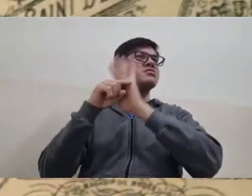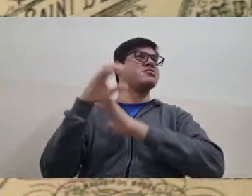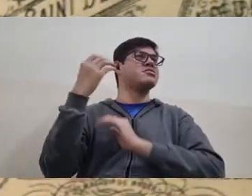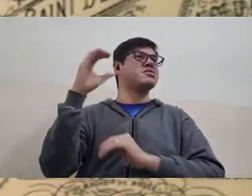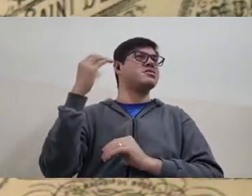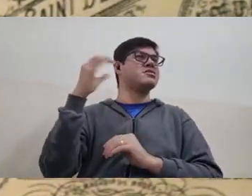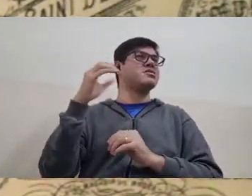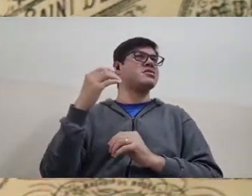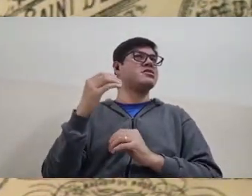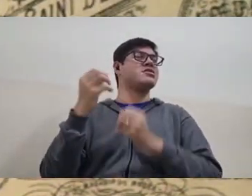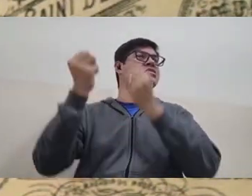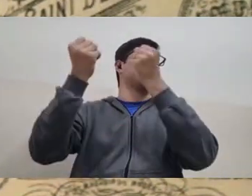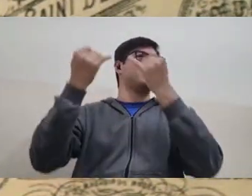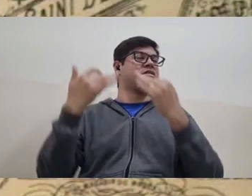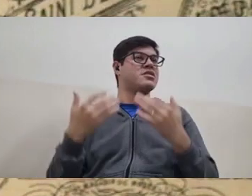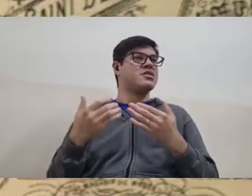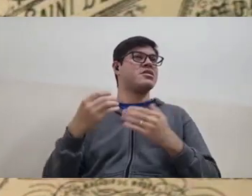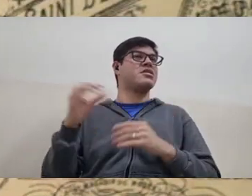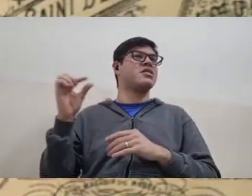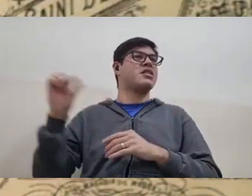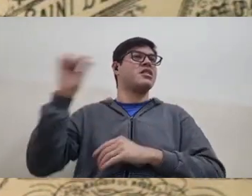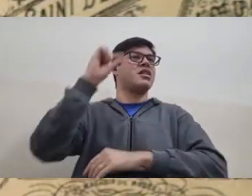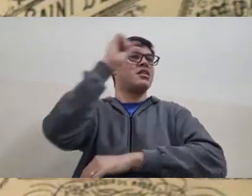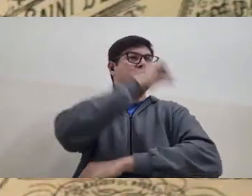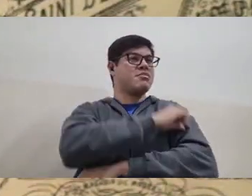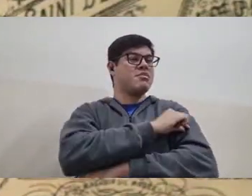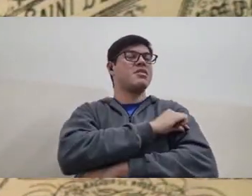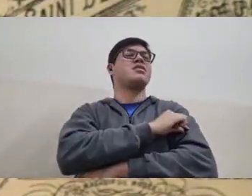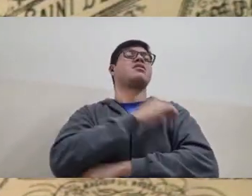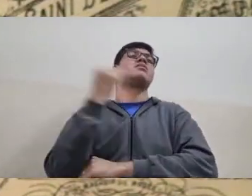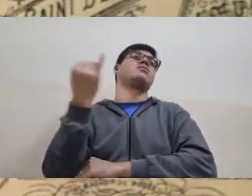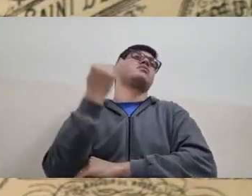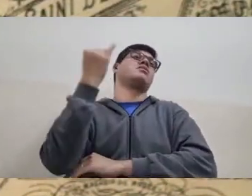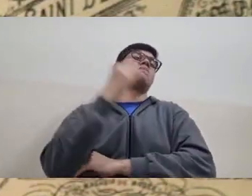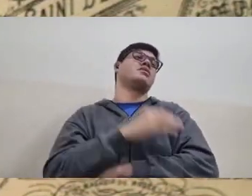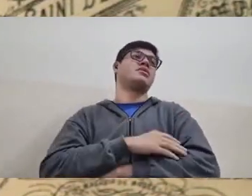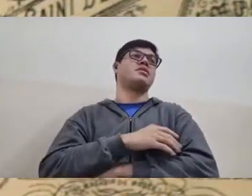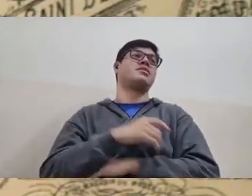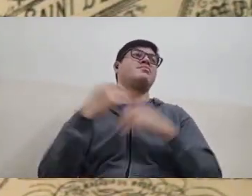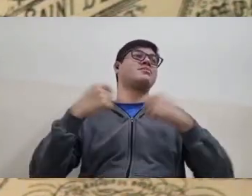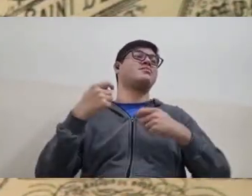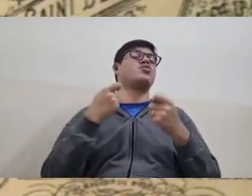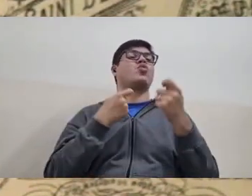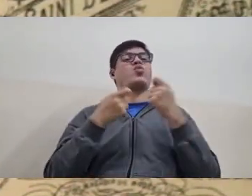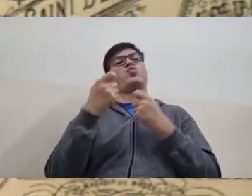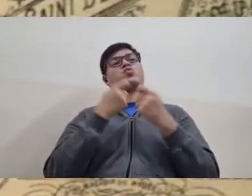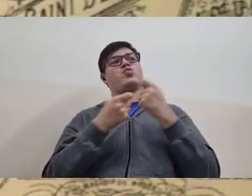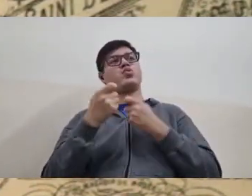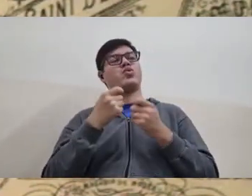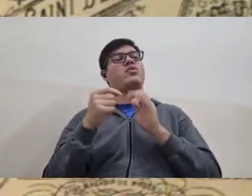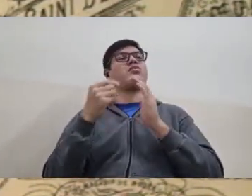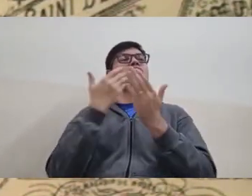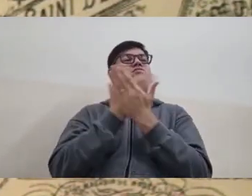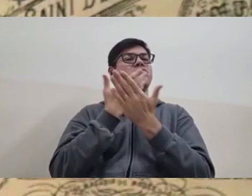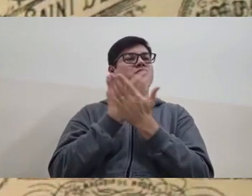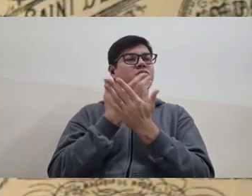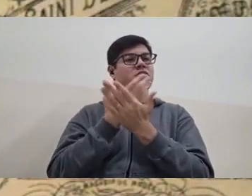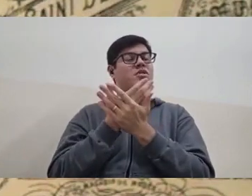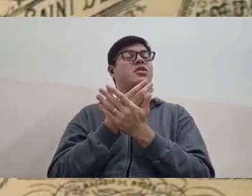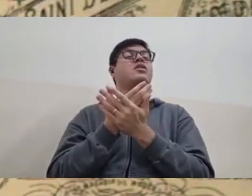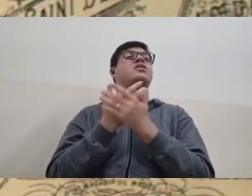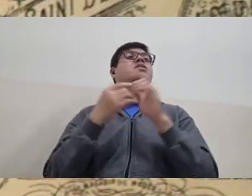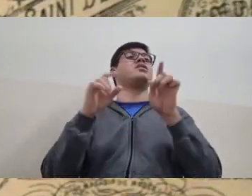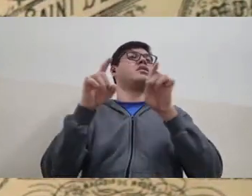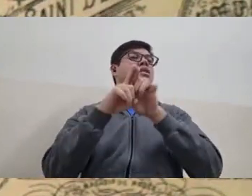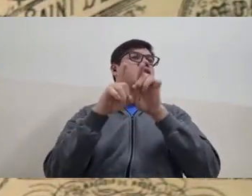das razões. Existem muitos herbicidas, eles têm que ser aplicados com controle, com estudo.